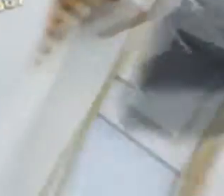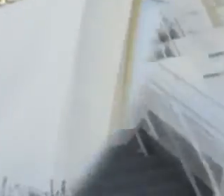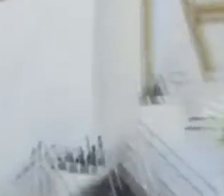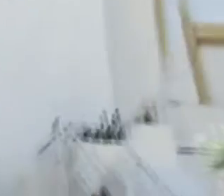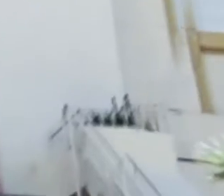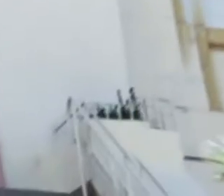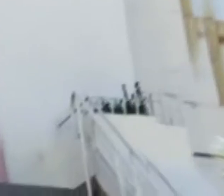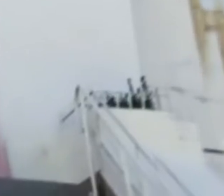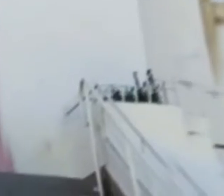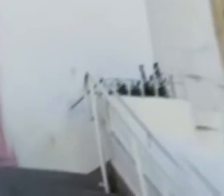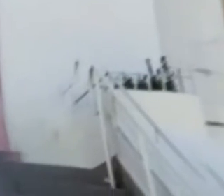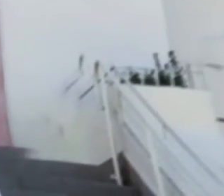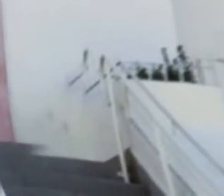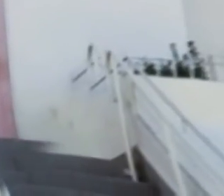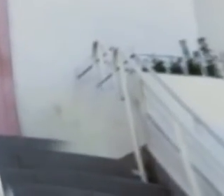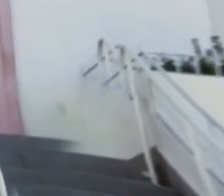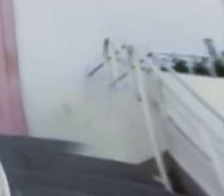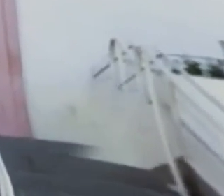o